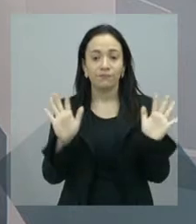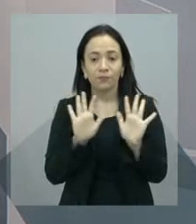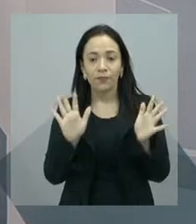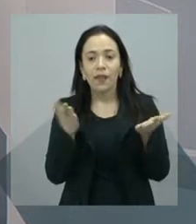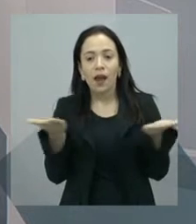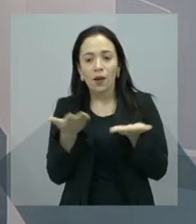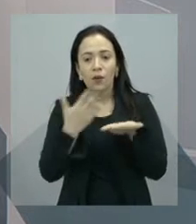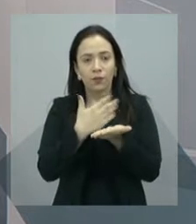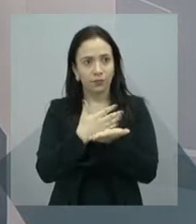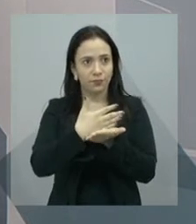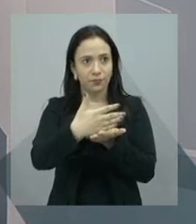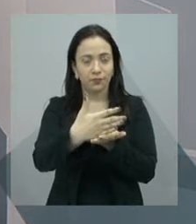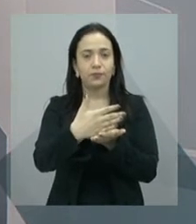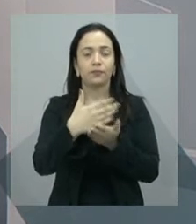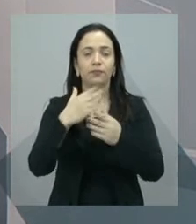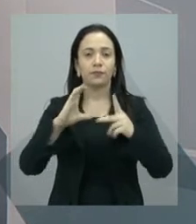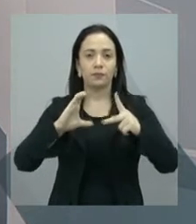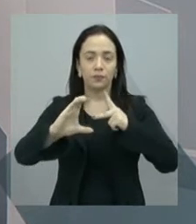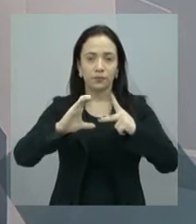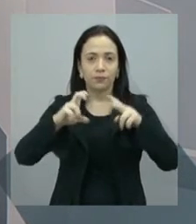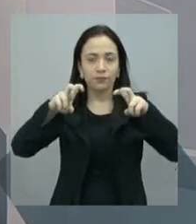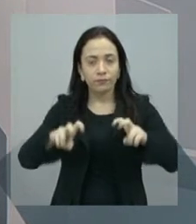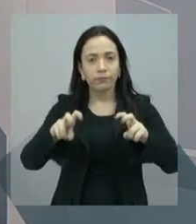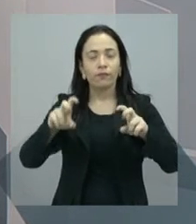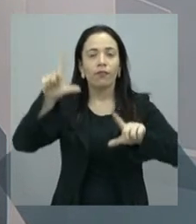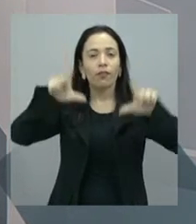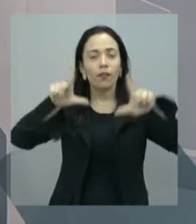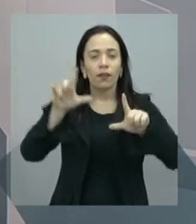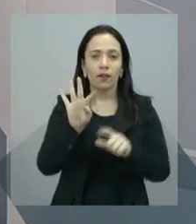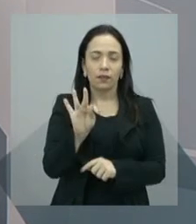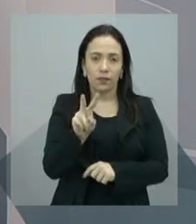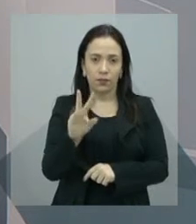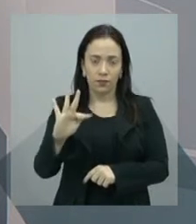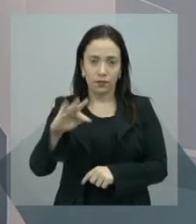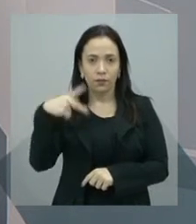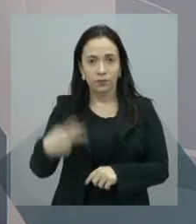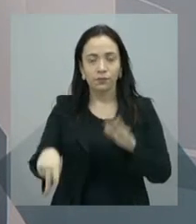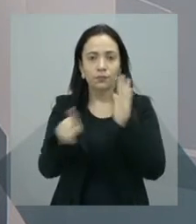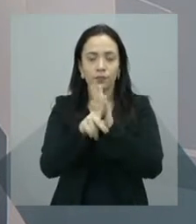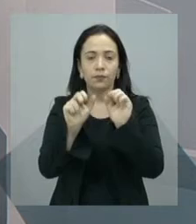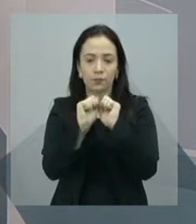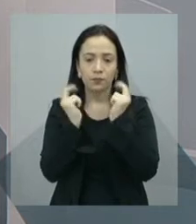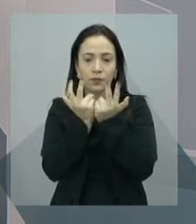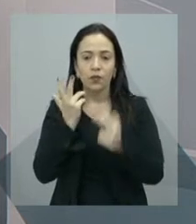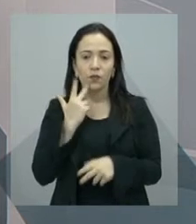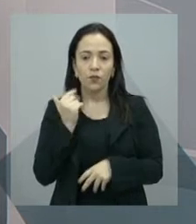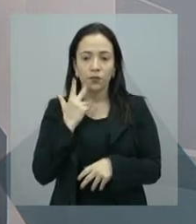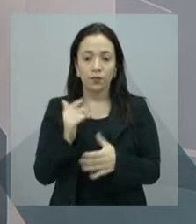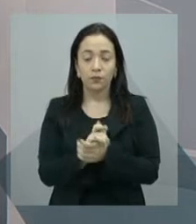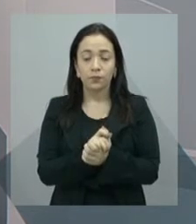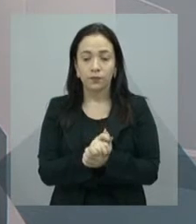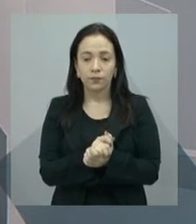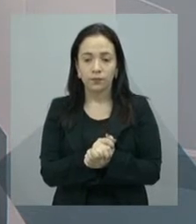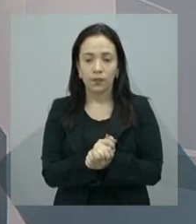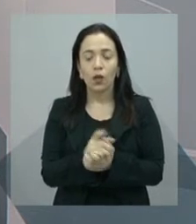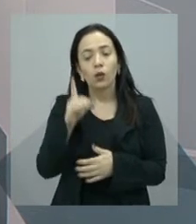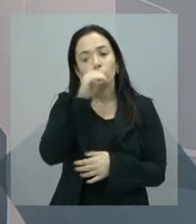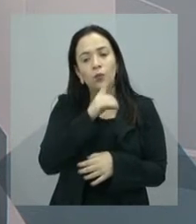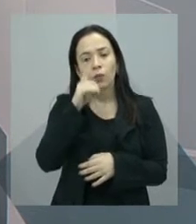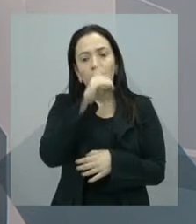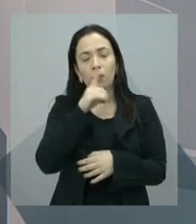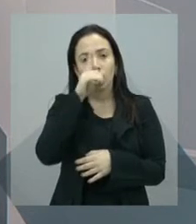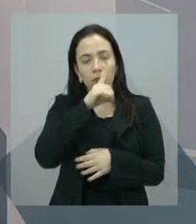Olá, estamos iniciando o plenário da cidade pela TV Fortaleza, a emissora da Câmara Municipal.